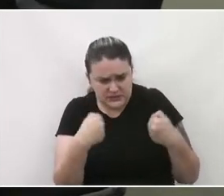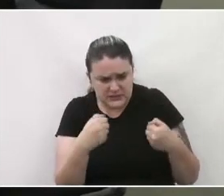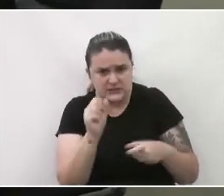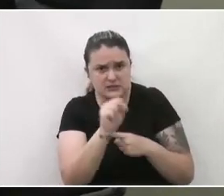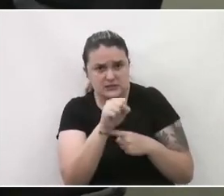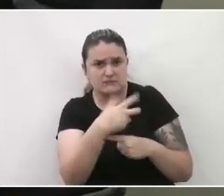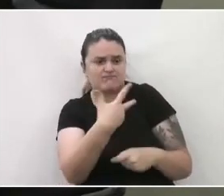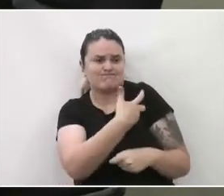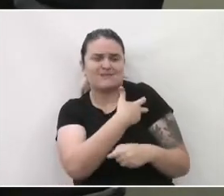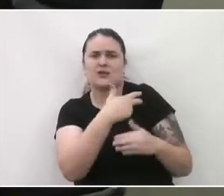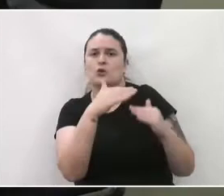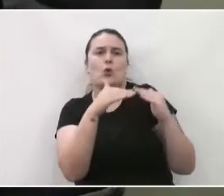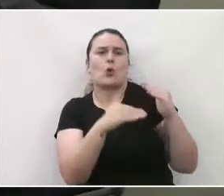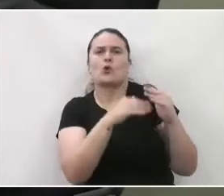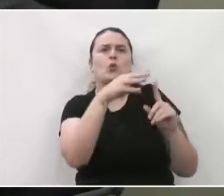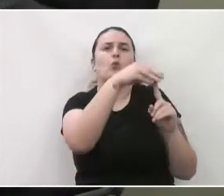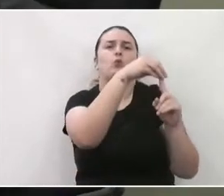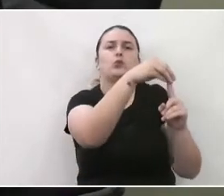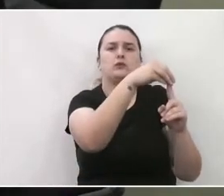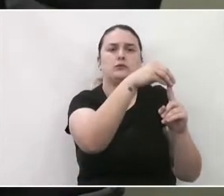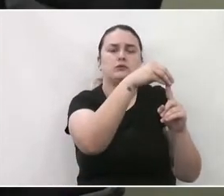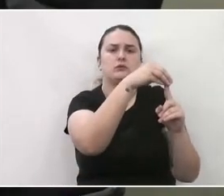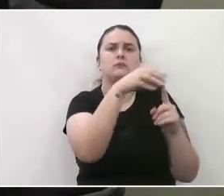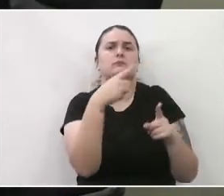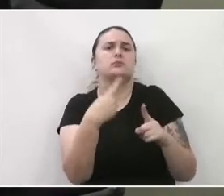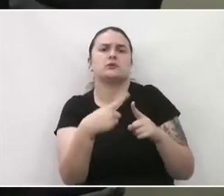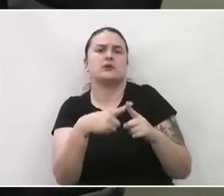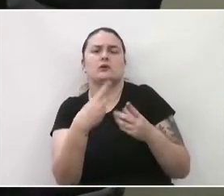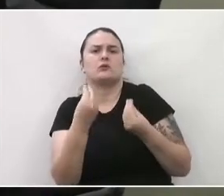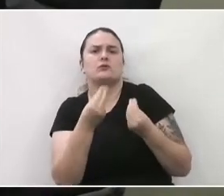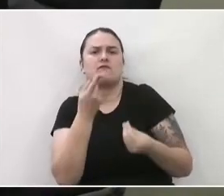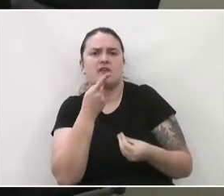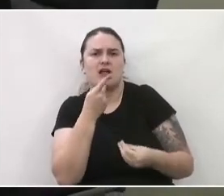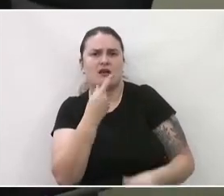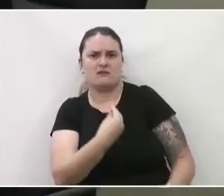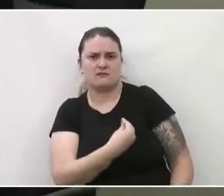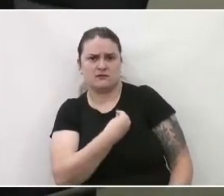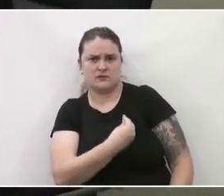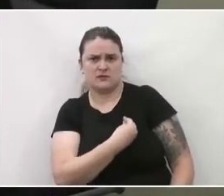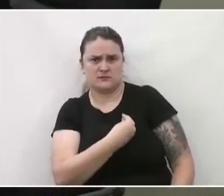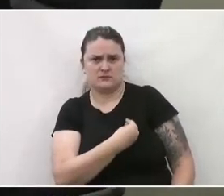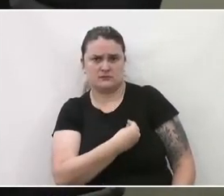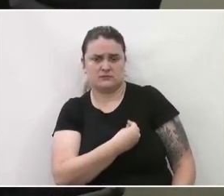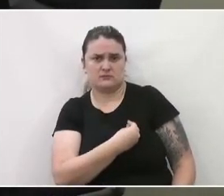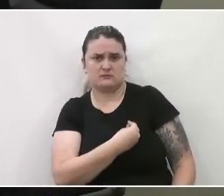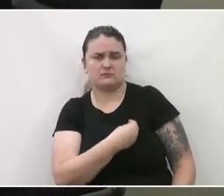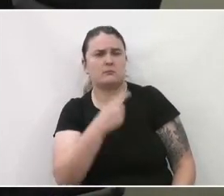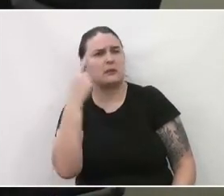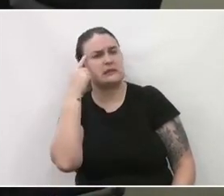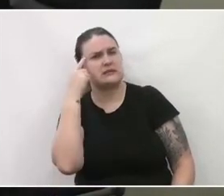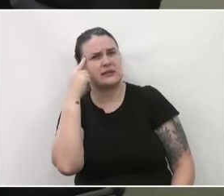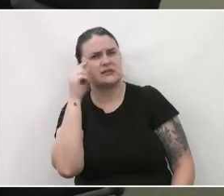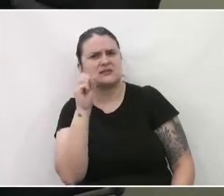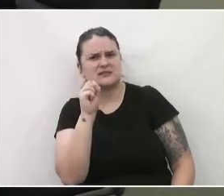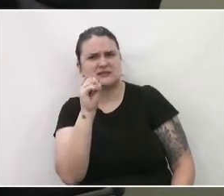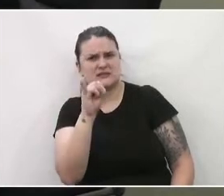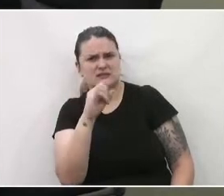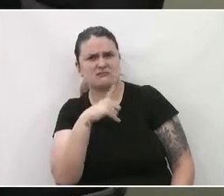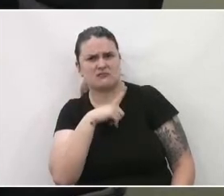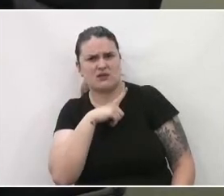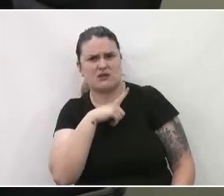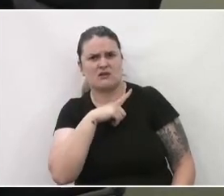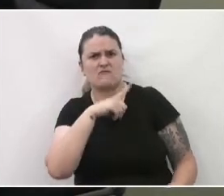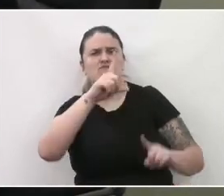Mas não concordo que seja a única meio. Porque, assim, quando a gente fala de vida, A gente tem que dizer assim, se tem